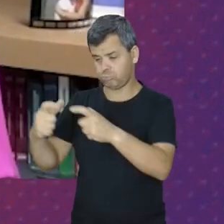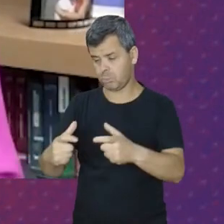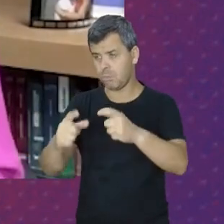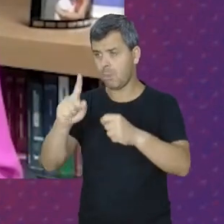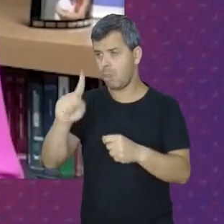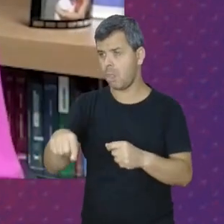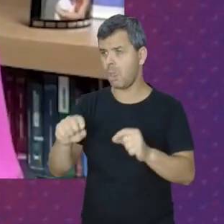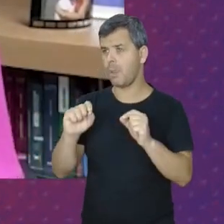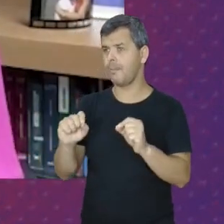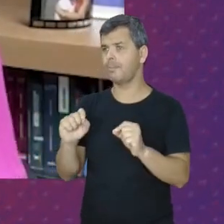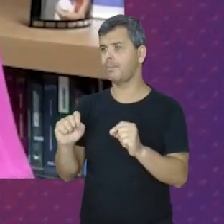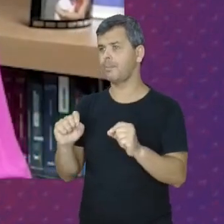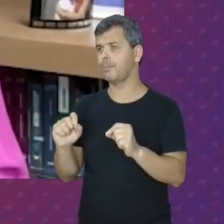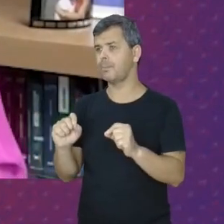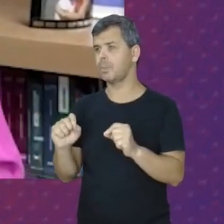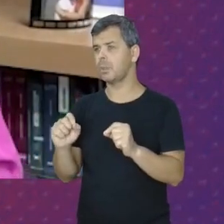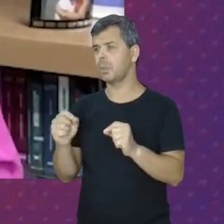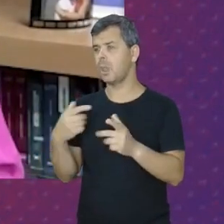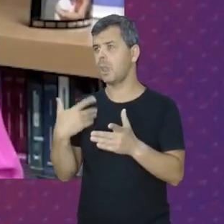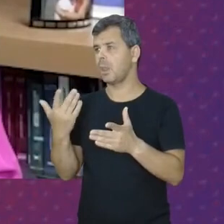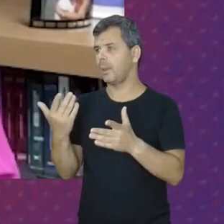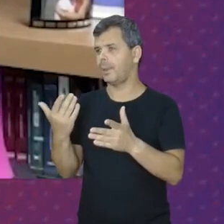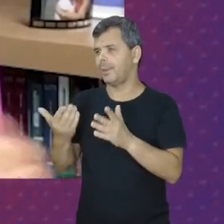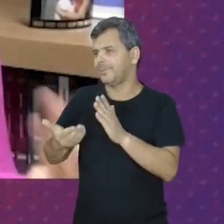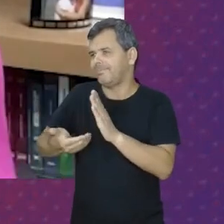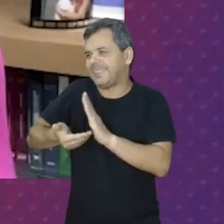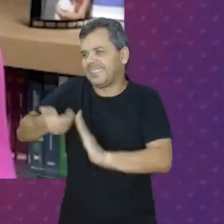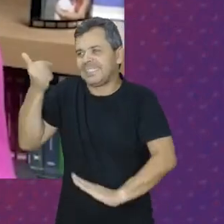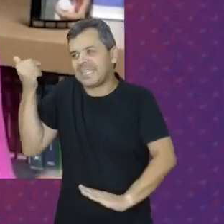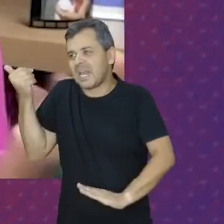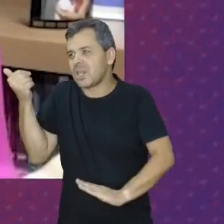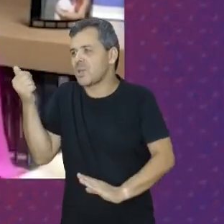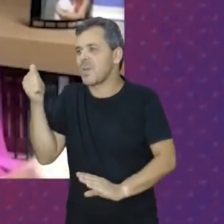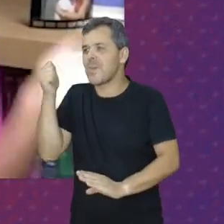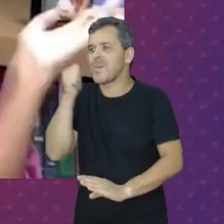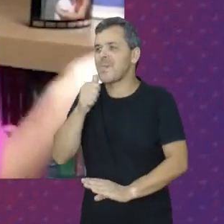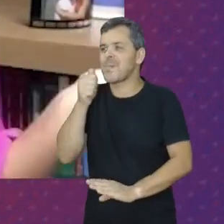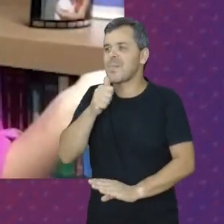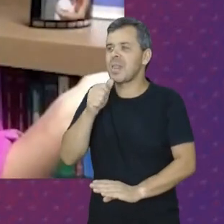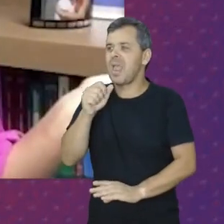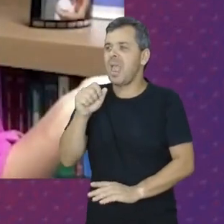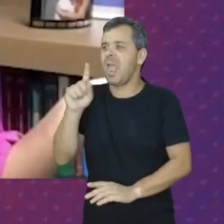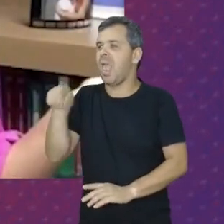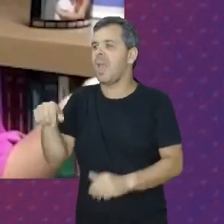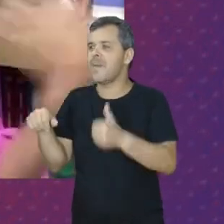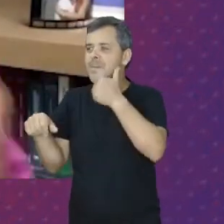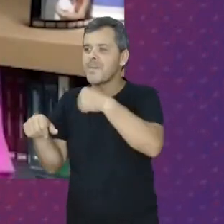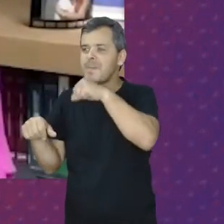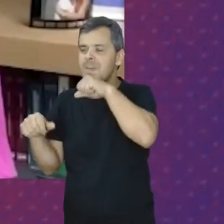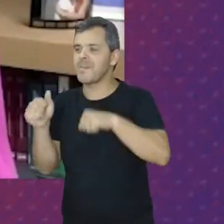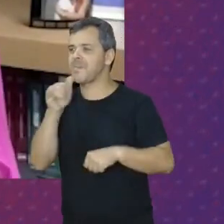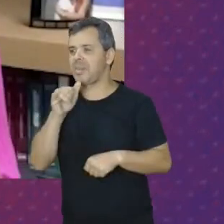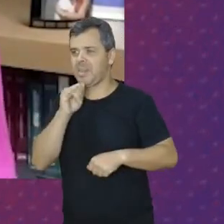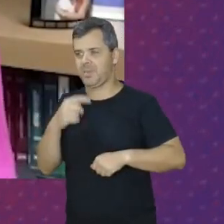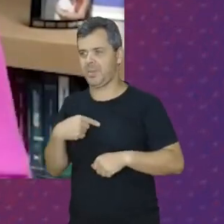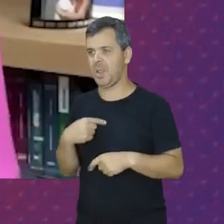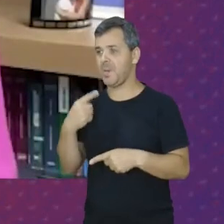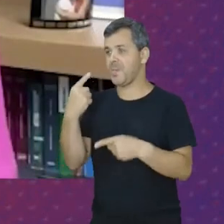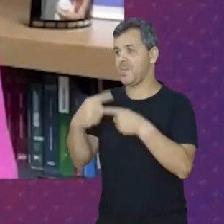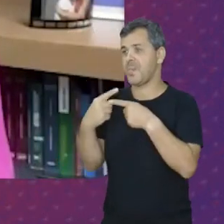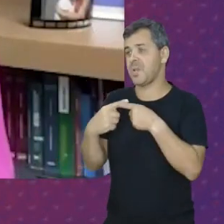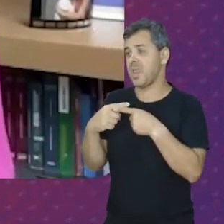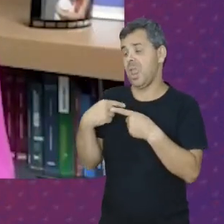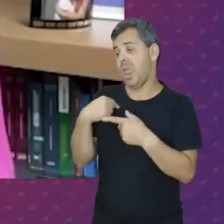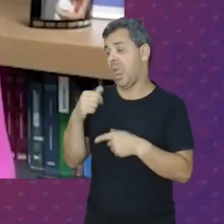ele é subtraído quando uma mulher é mãe, para dar um exemplo, porque ela não vai ter com